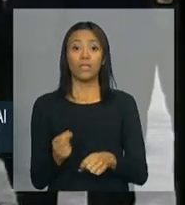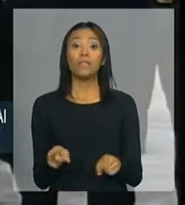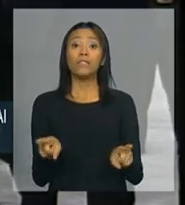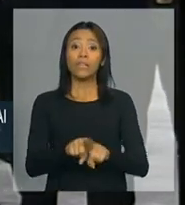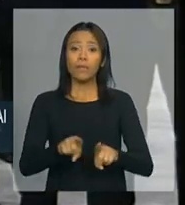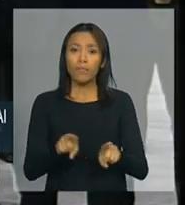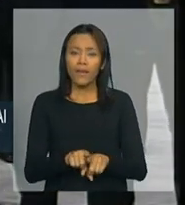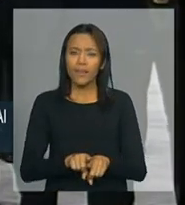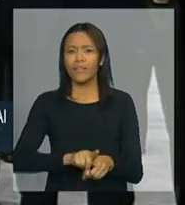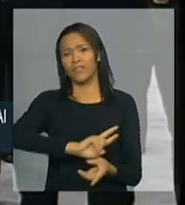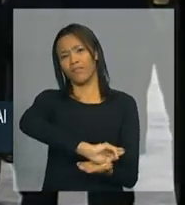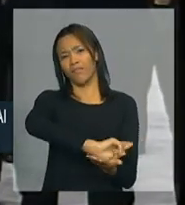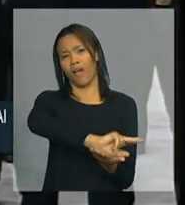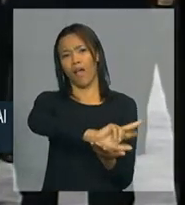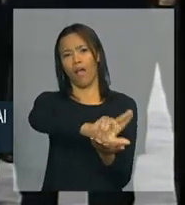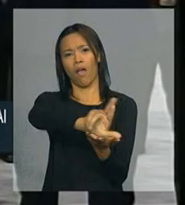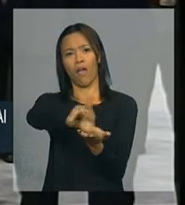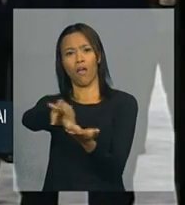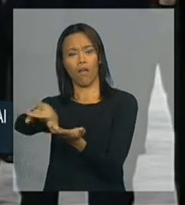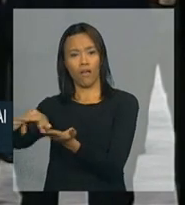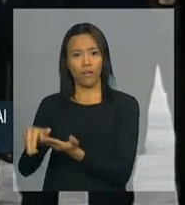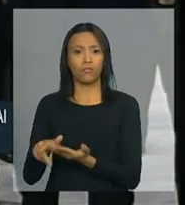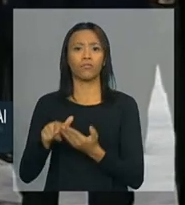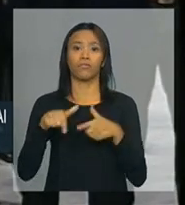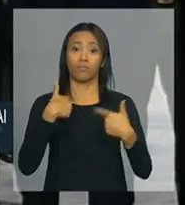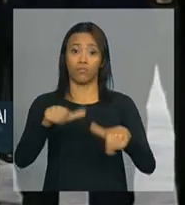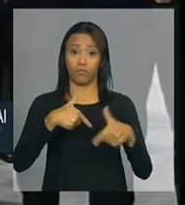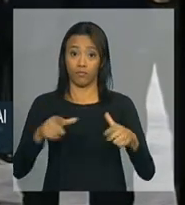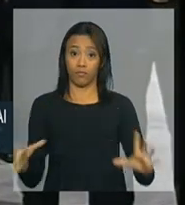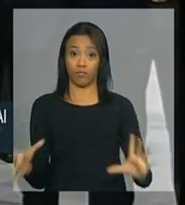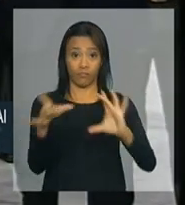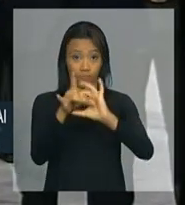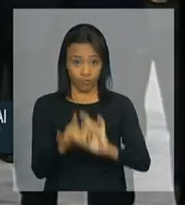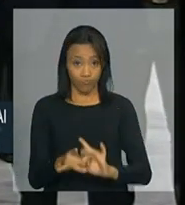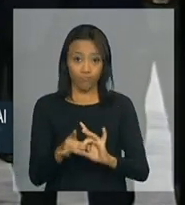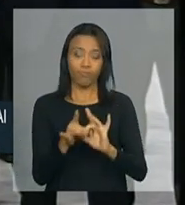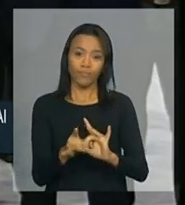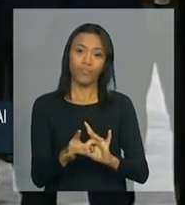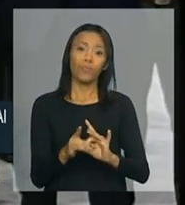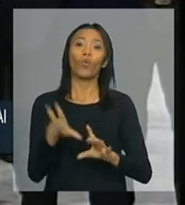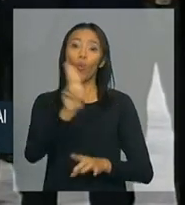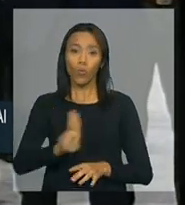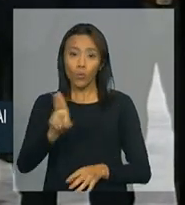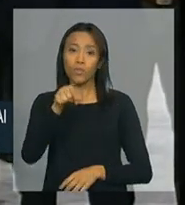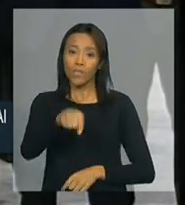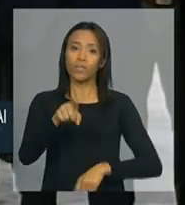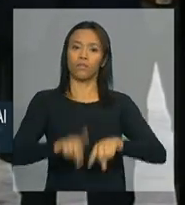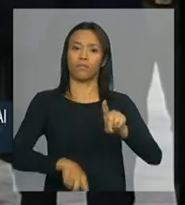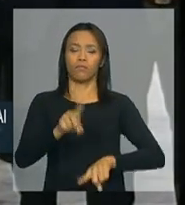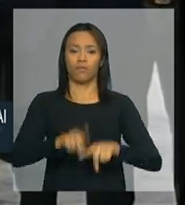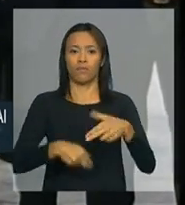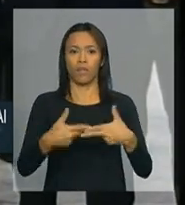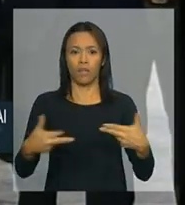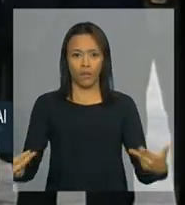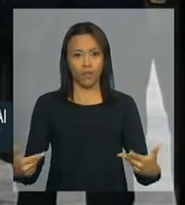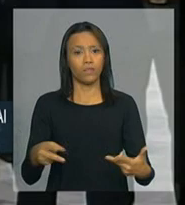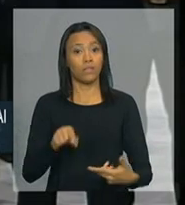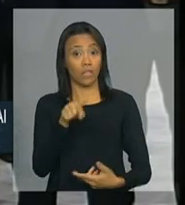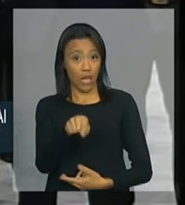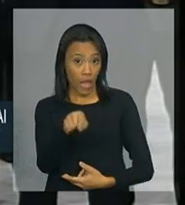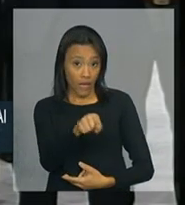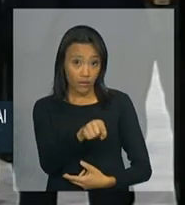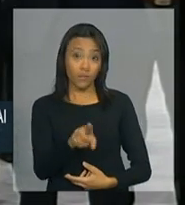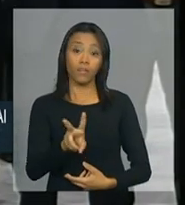de vários serviços que serão integrados através desses equipamentos e sobre os quais...